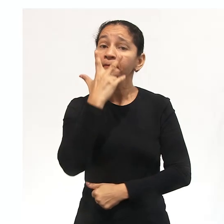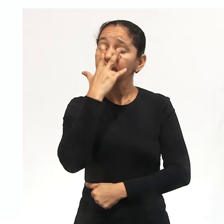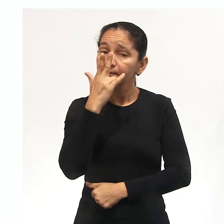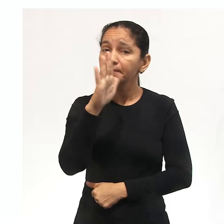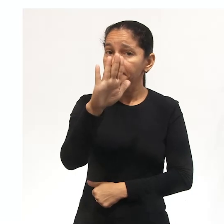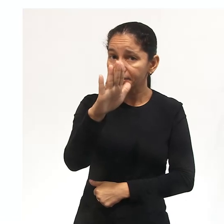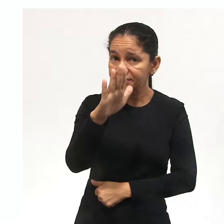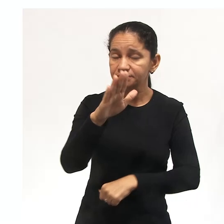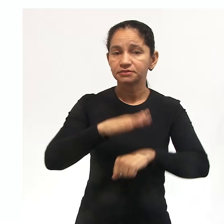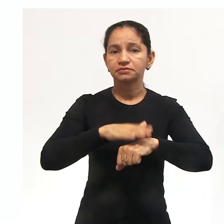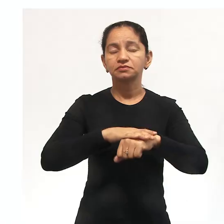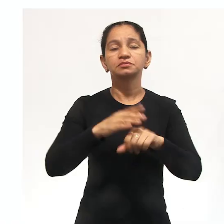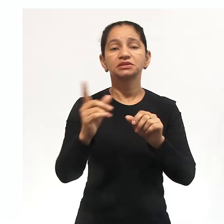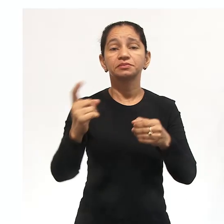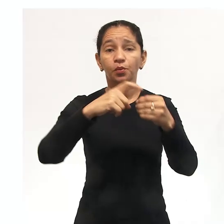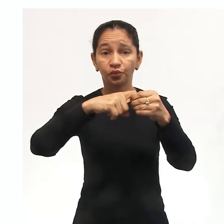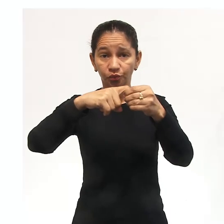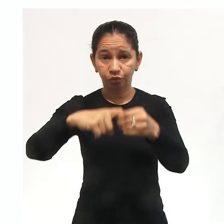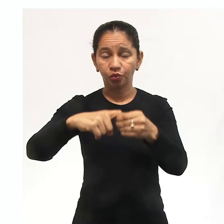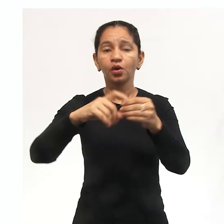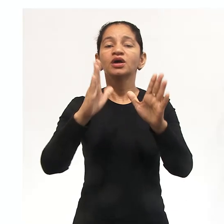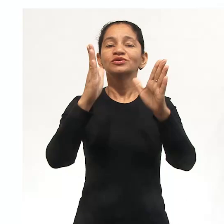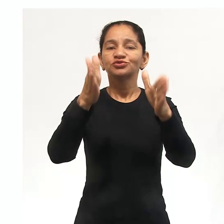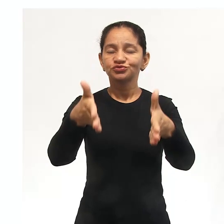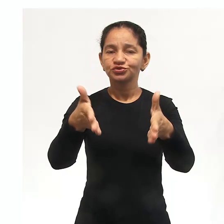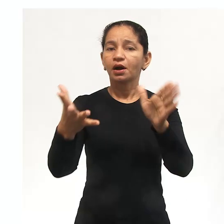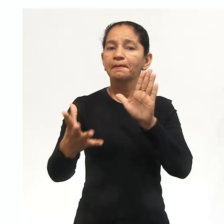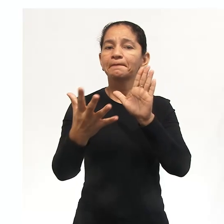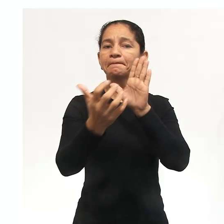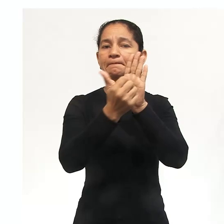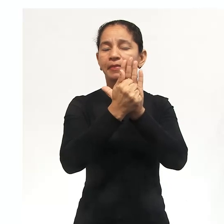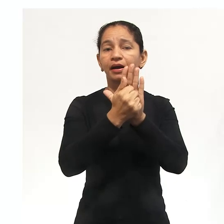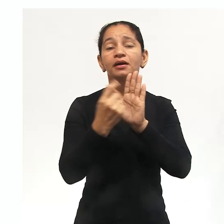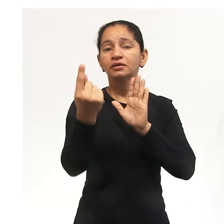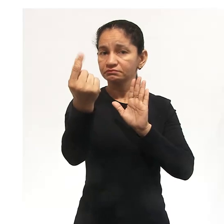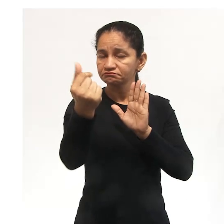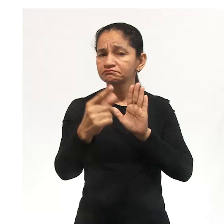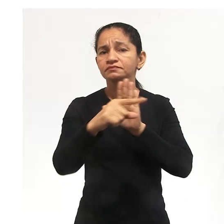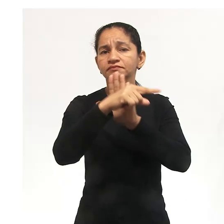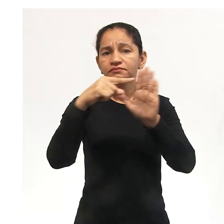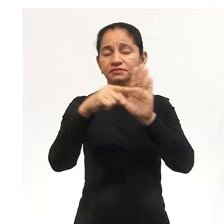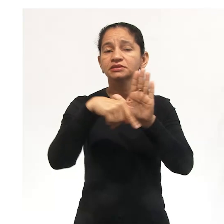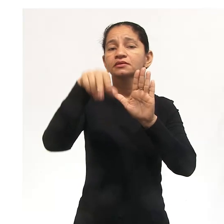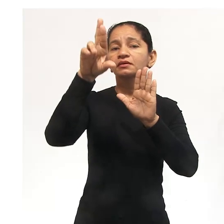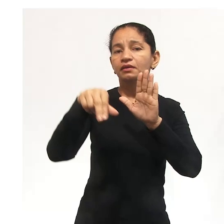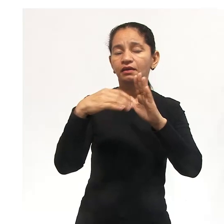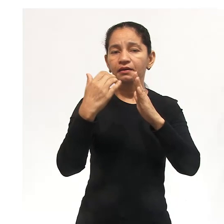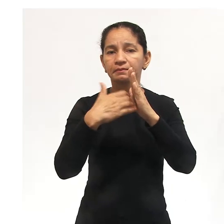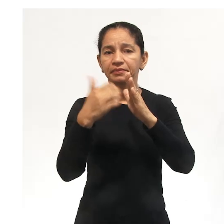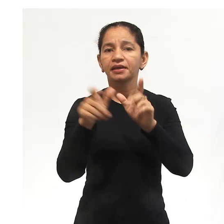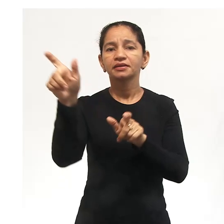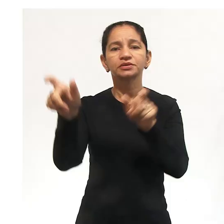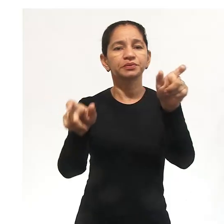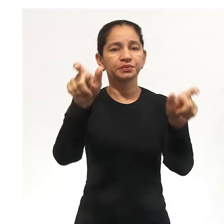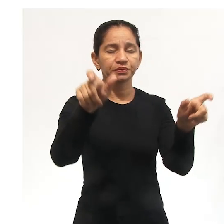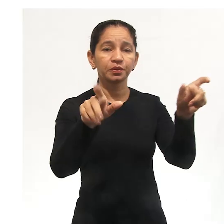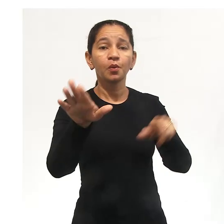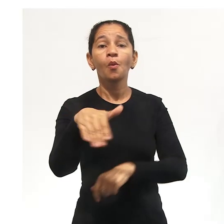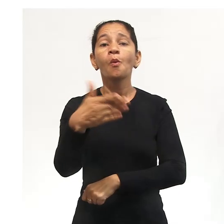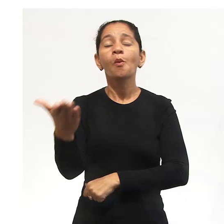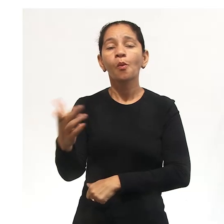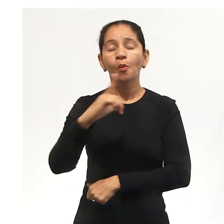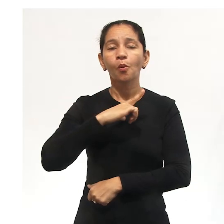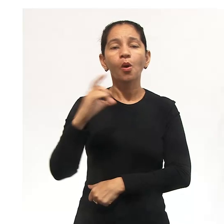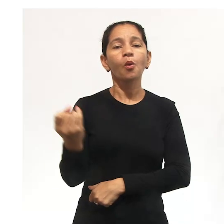é sim um documento vinculativo em que ficam registrados os preços, os fornecedores,